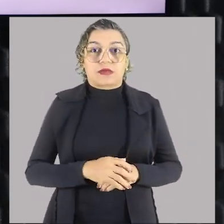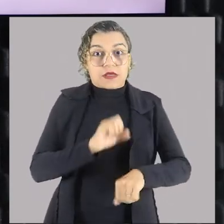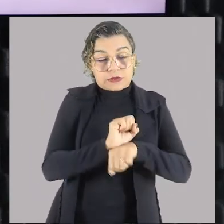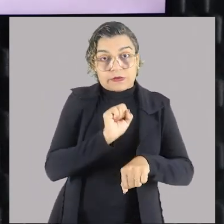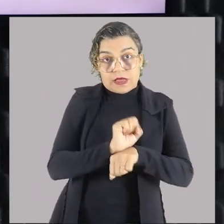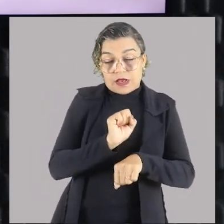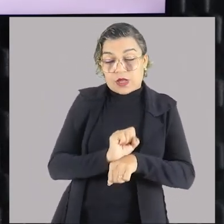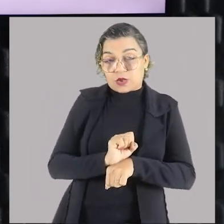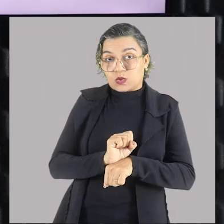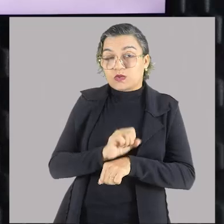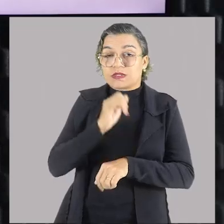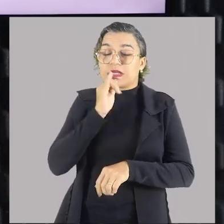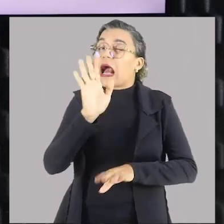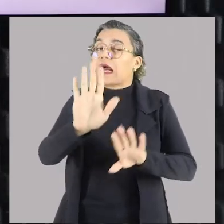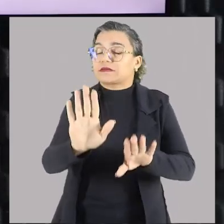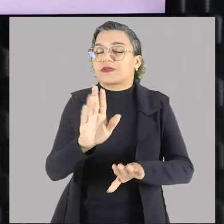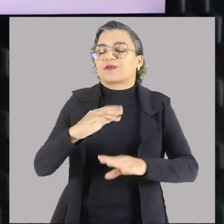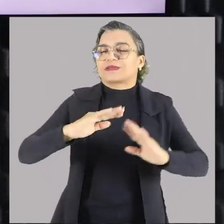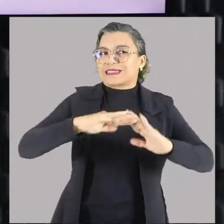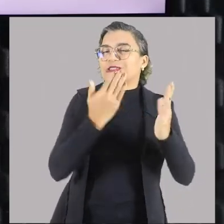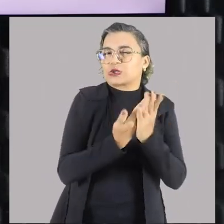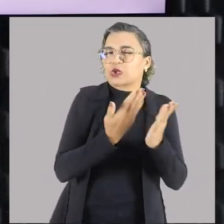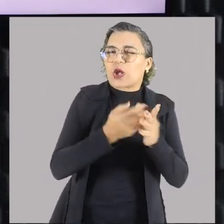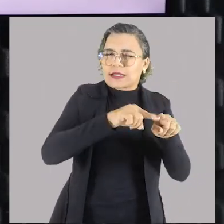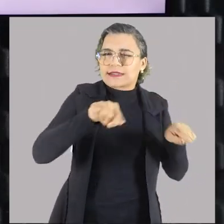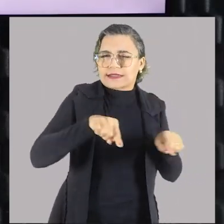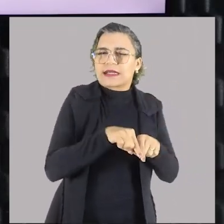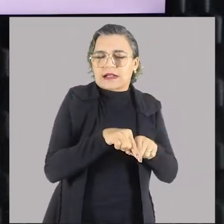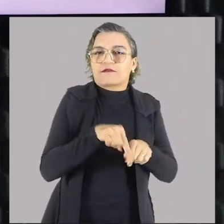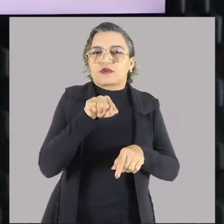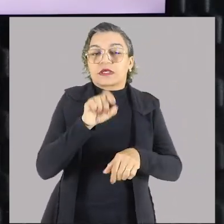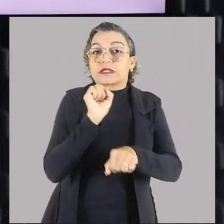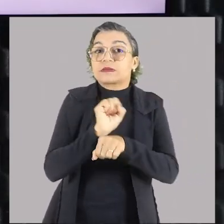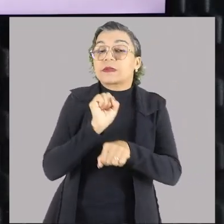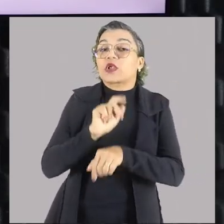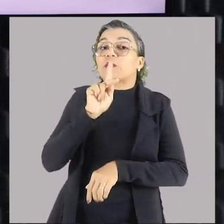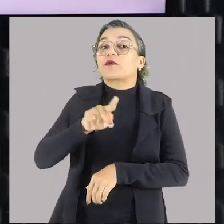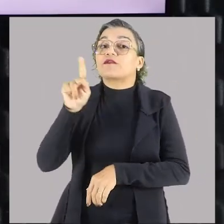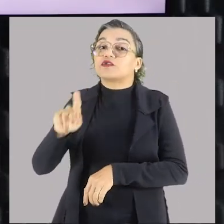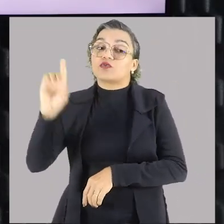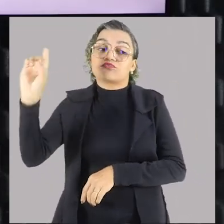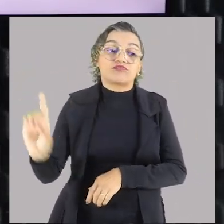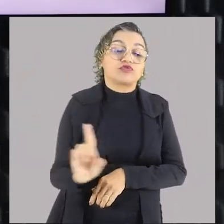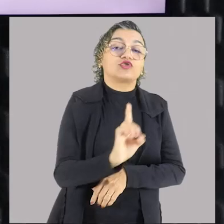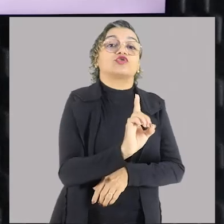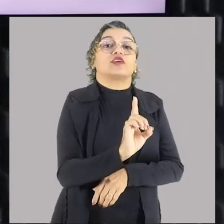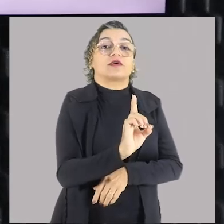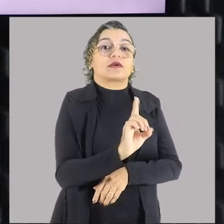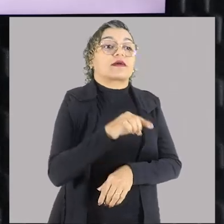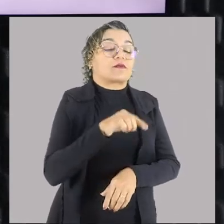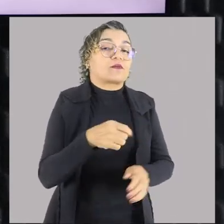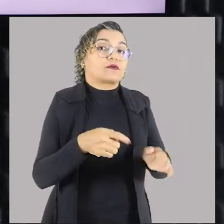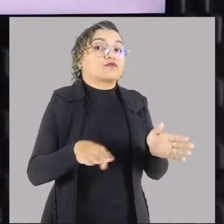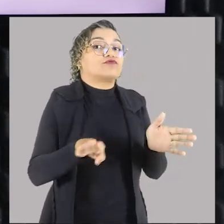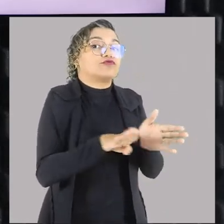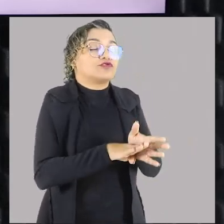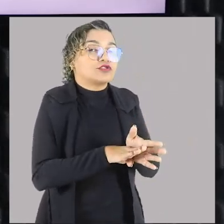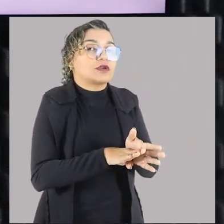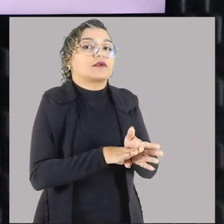te cumprimenta. Você cumprimenta o professor. Se é aula de inglês, esse professor pode usar good morning,